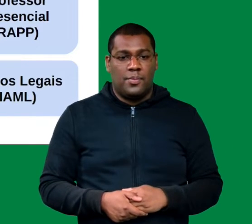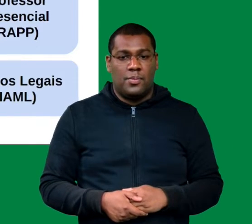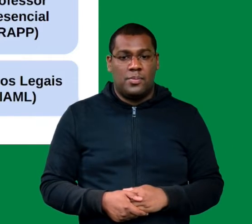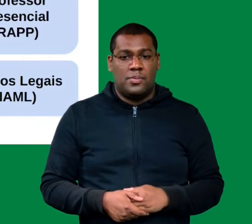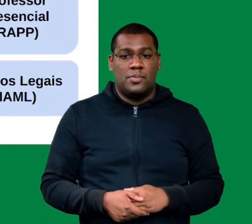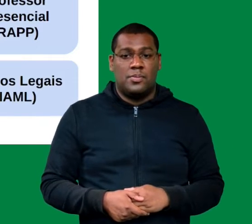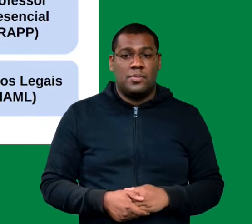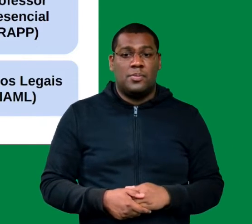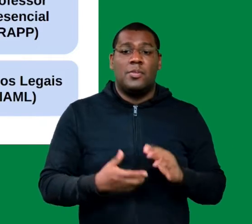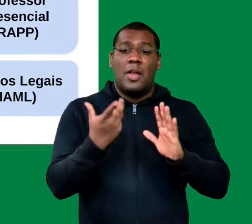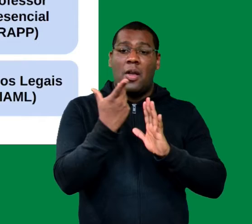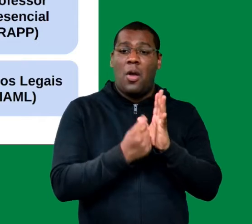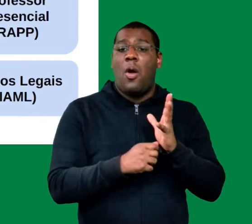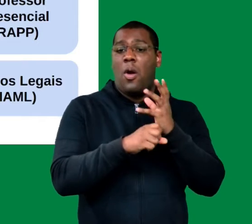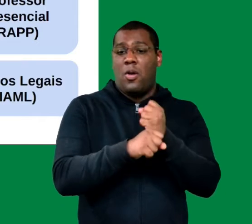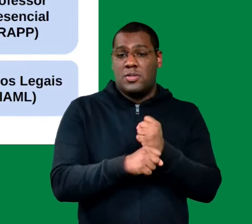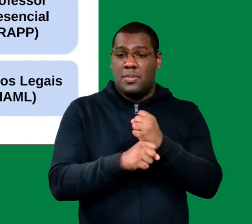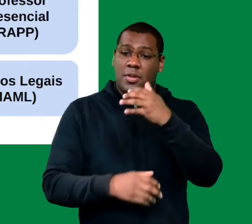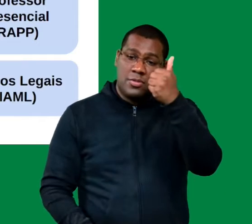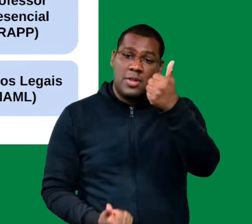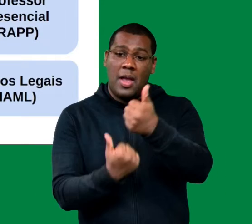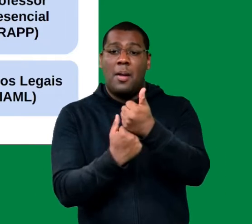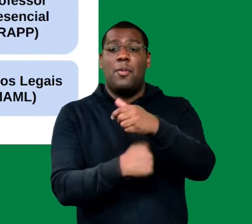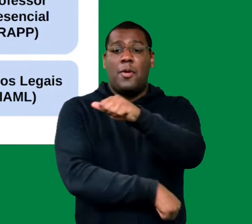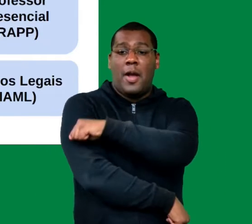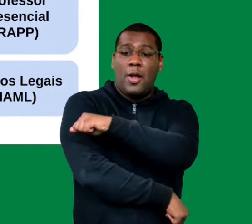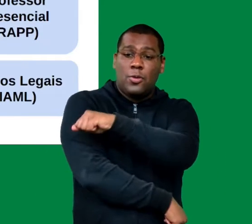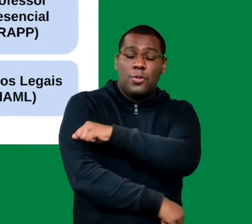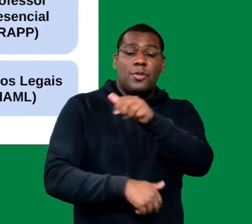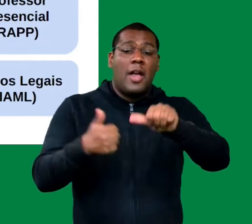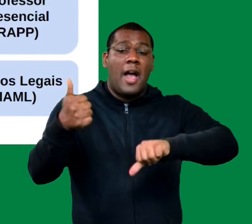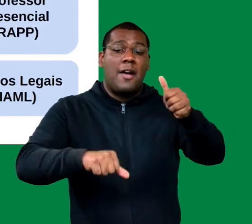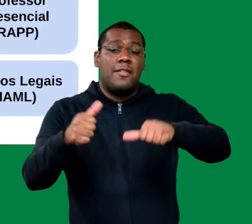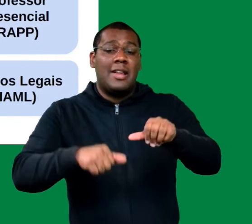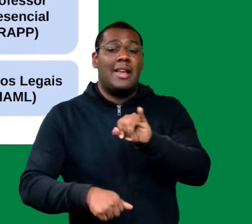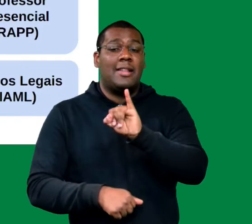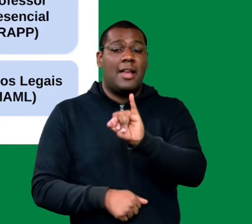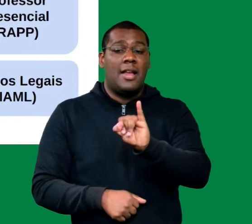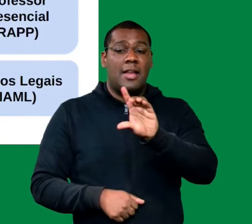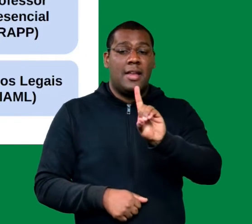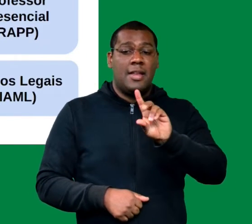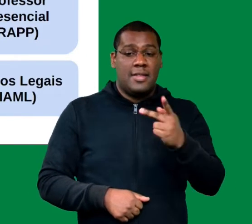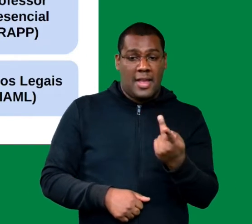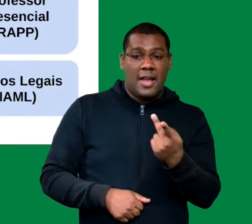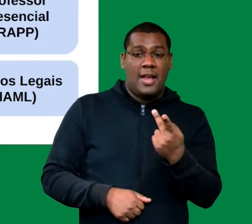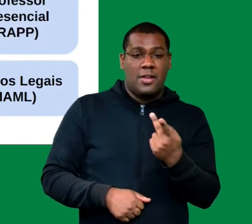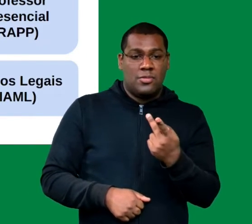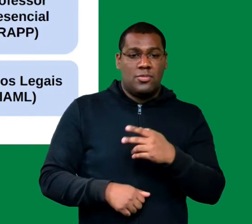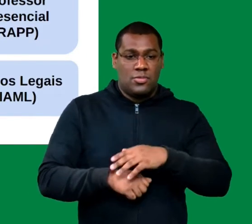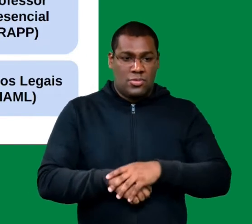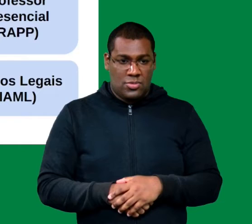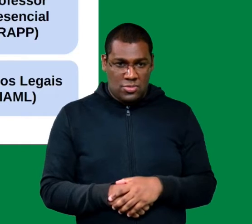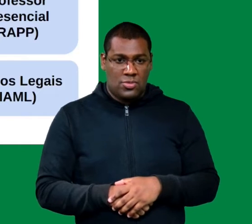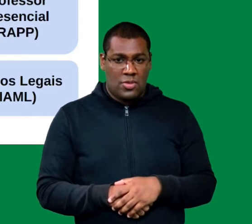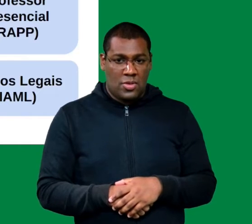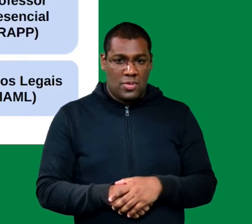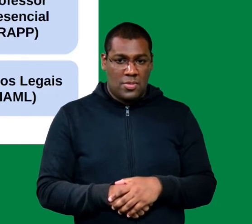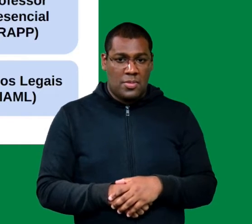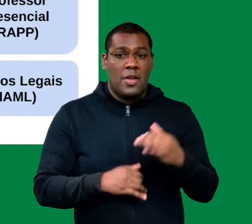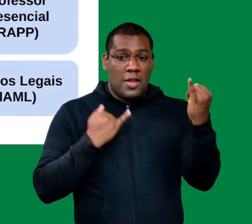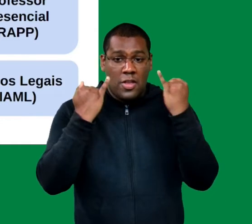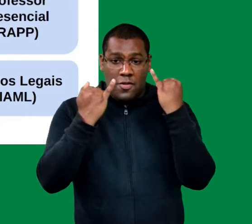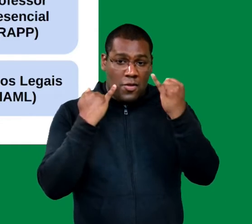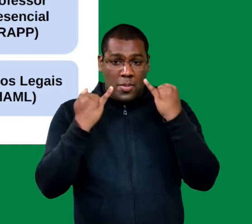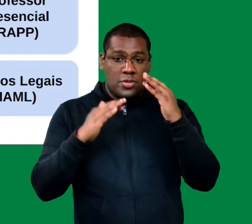do orçamento da assistência estudantil por IDH, o Índice de Desenvolvimento Humano, mas